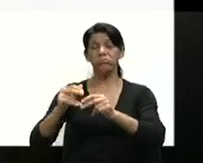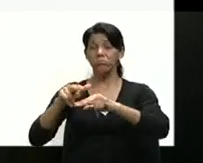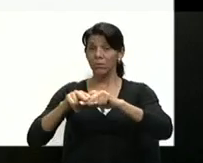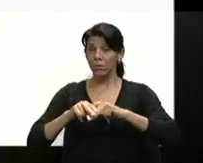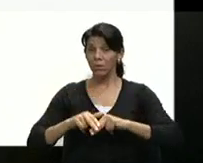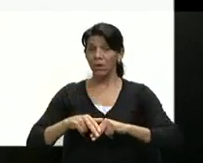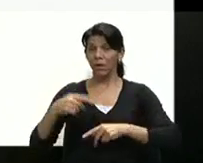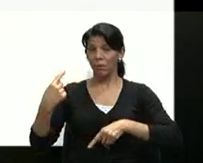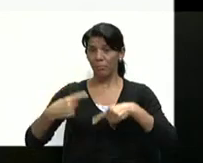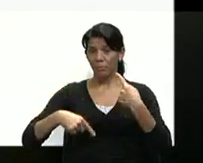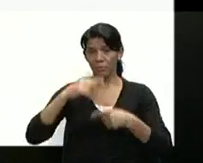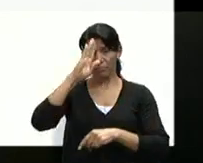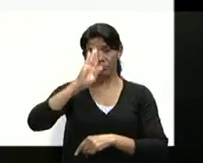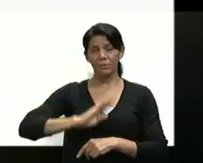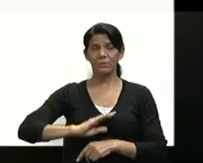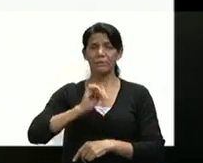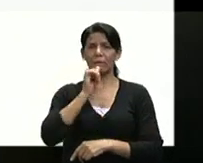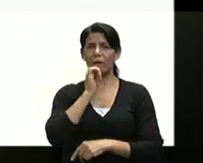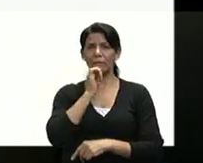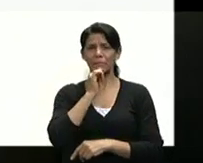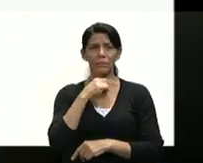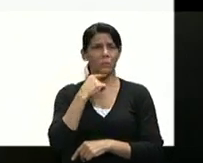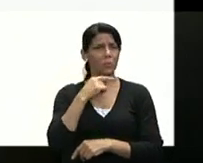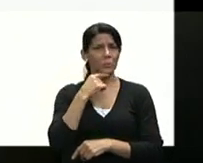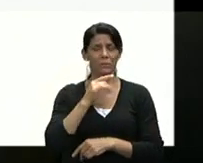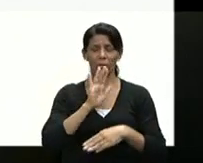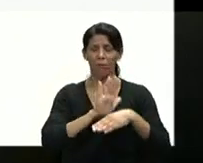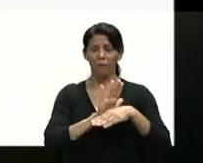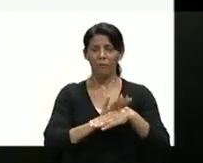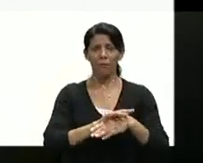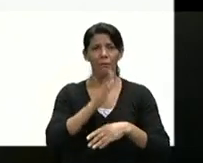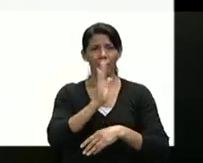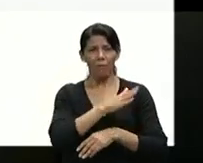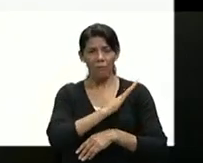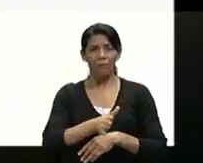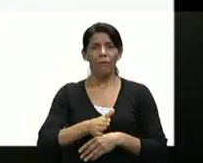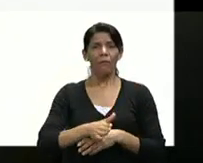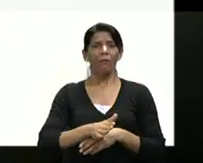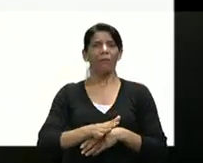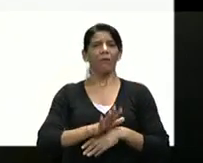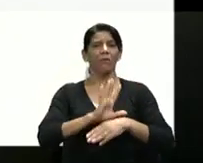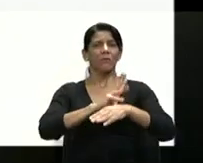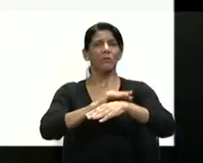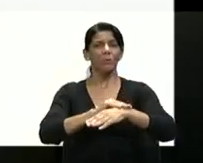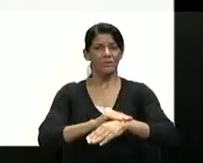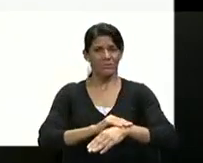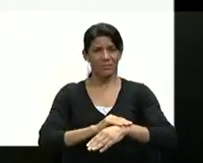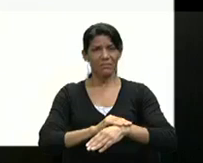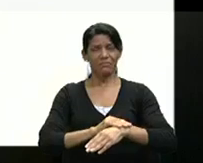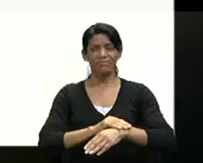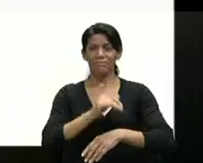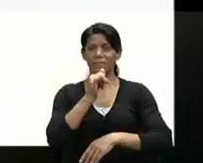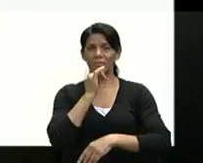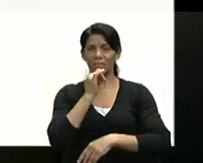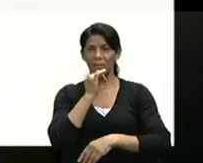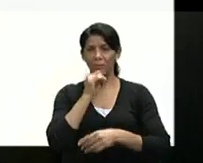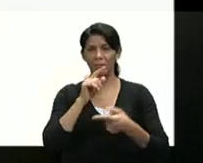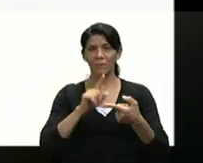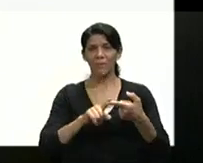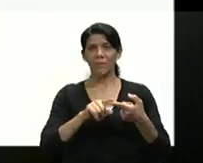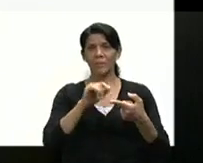políticas públicas elas ainda não são efetivas para combater as doenças transmissíveis, como a síndrome